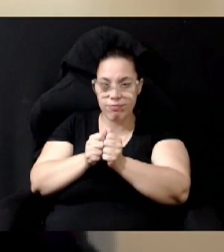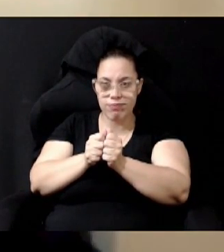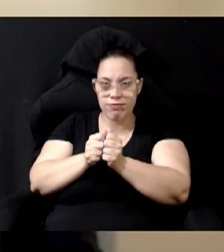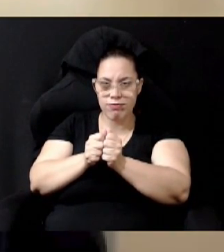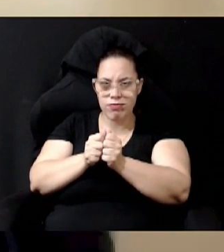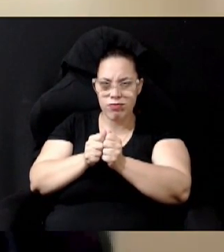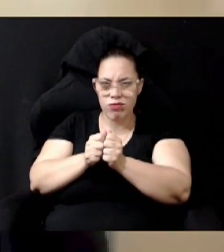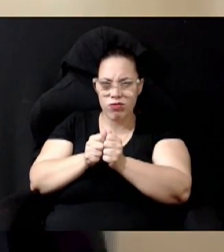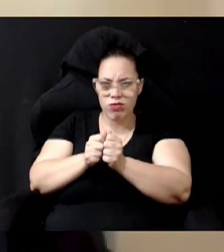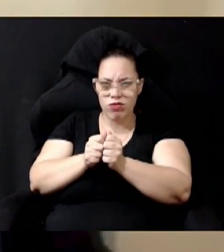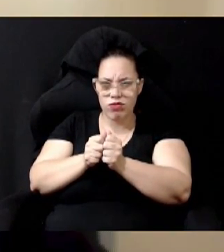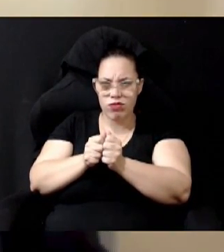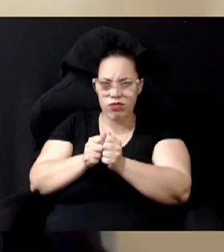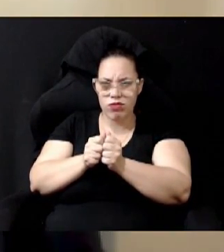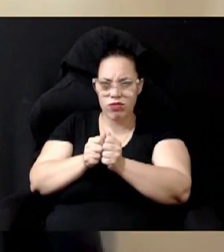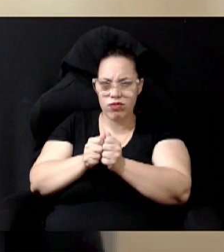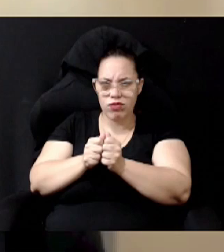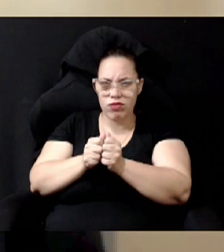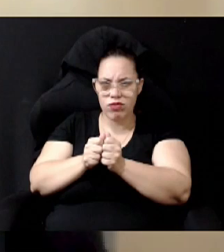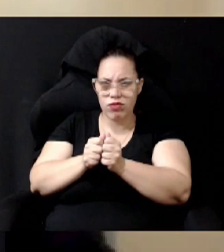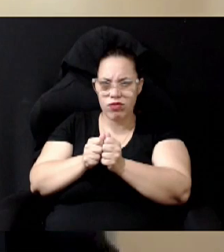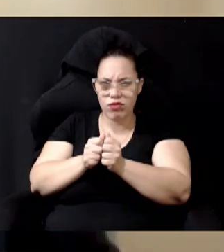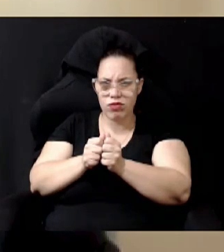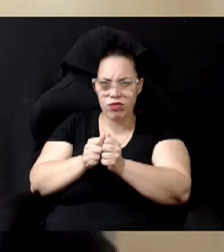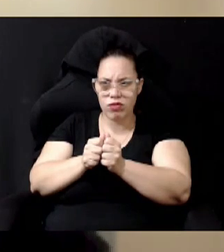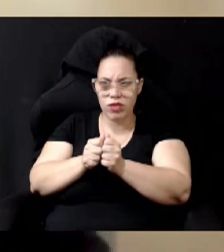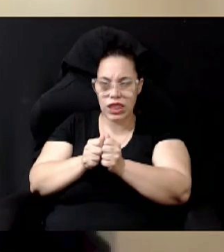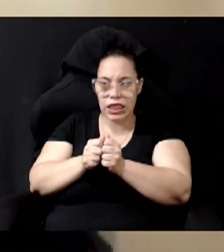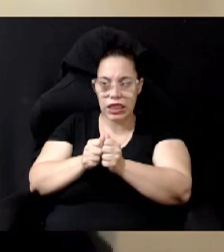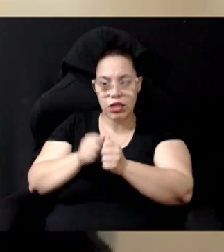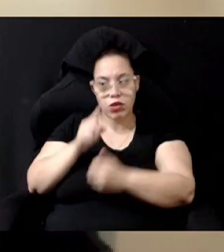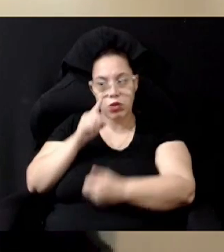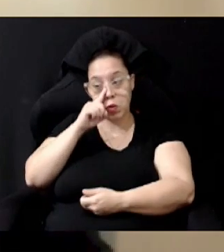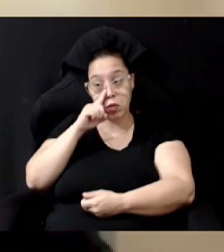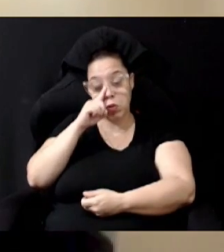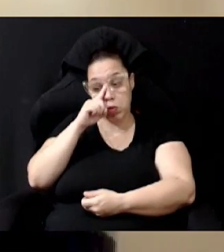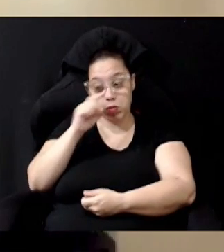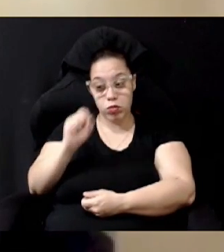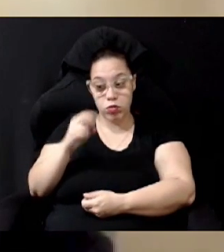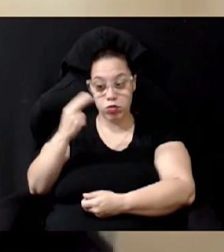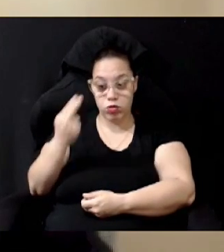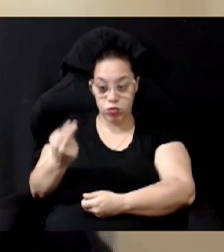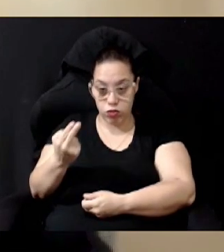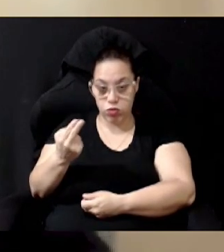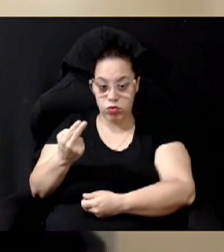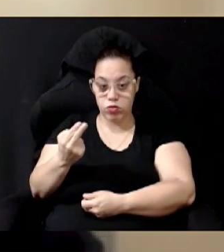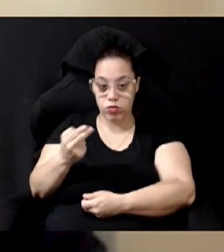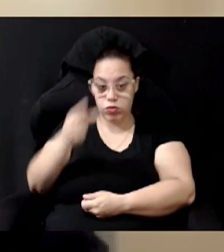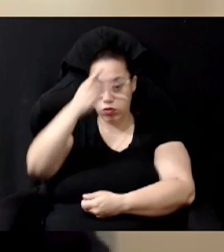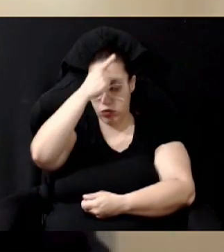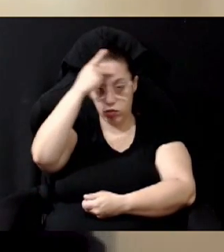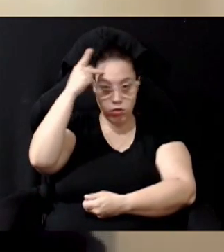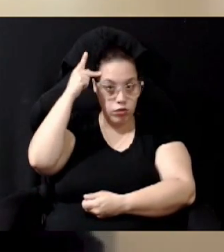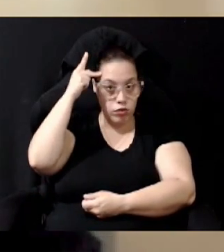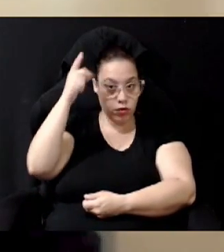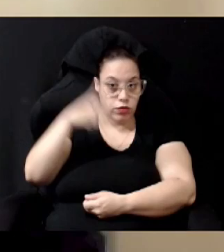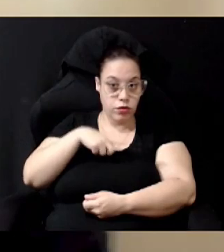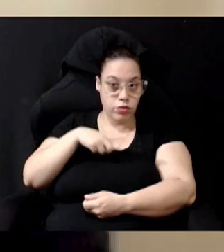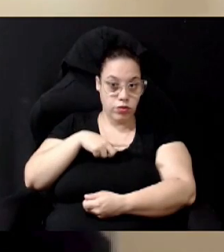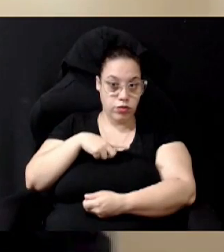movimento exacerbado, aberrante. Outras pessoas podem ter tendências